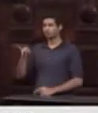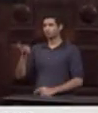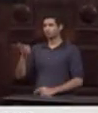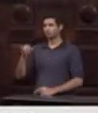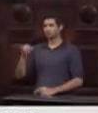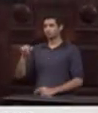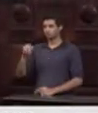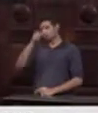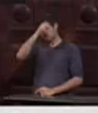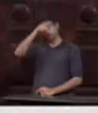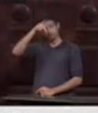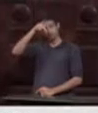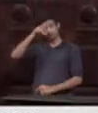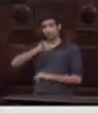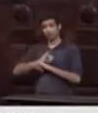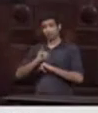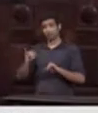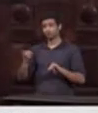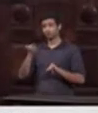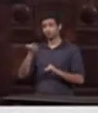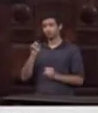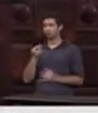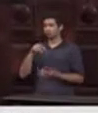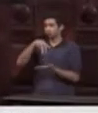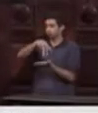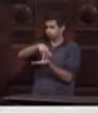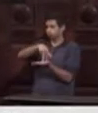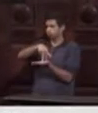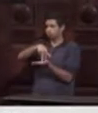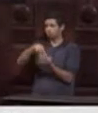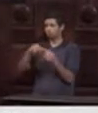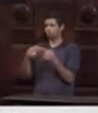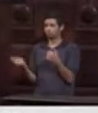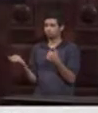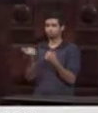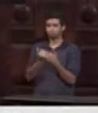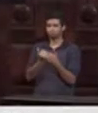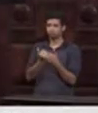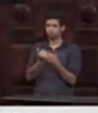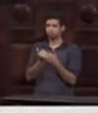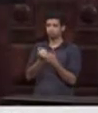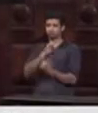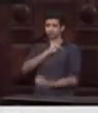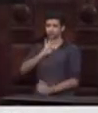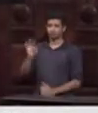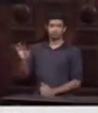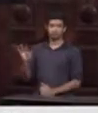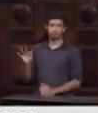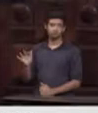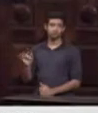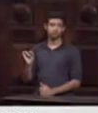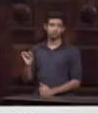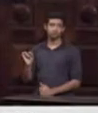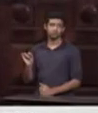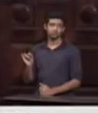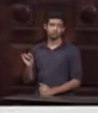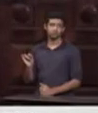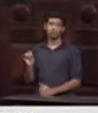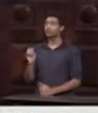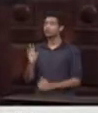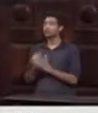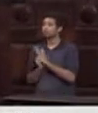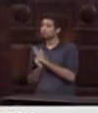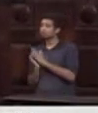estadual, comunicando a sua posição à executiva federal, favorável à saída